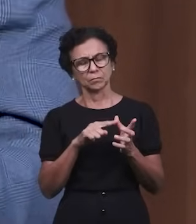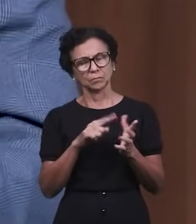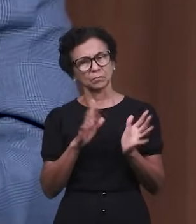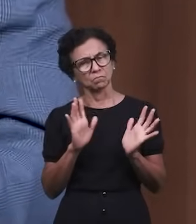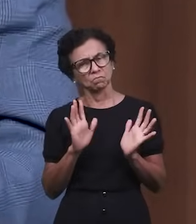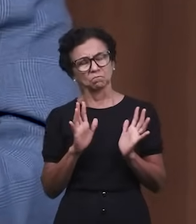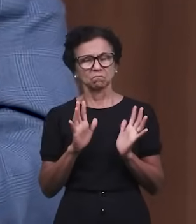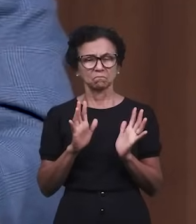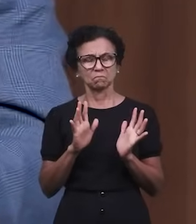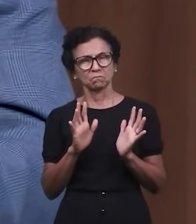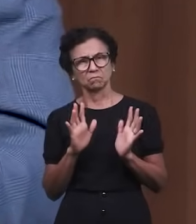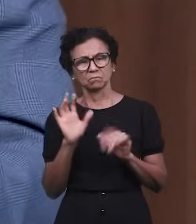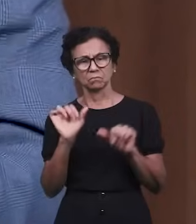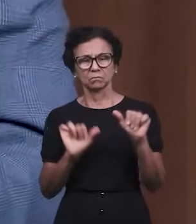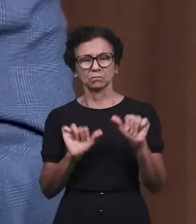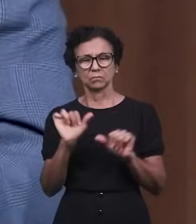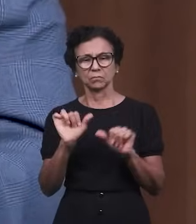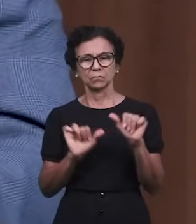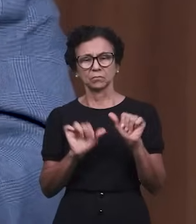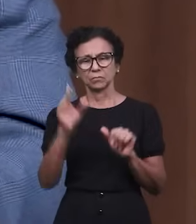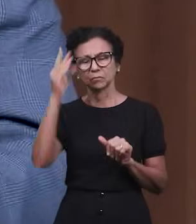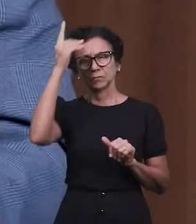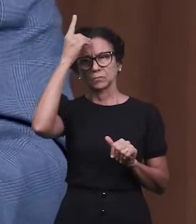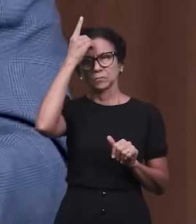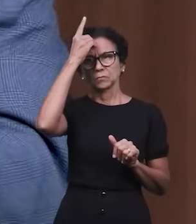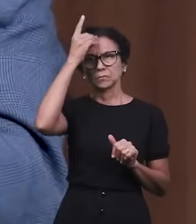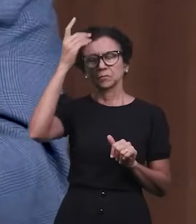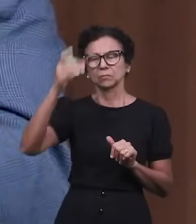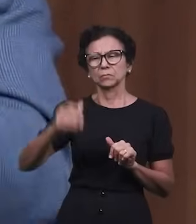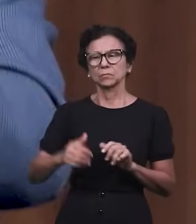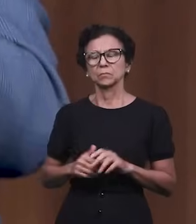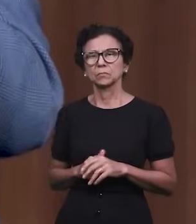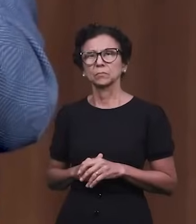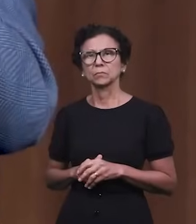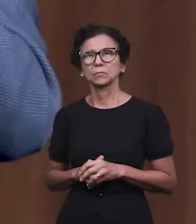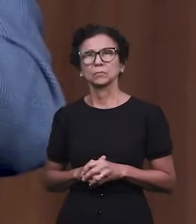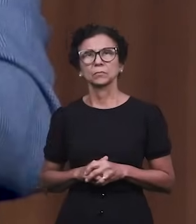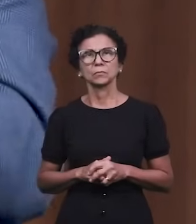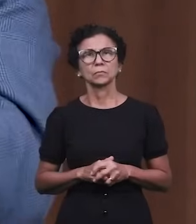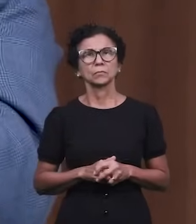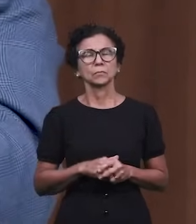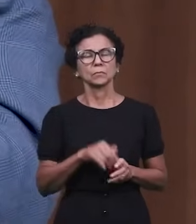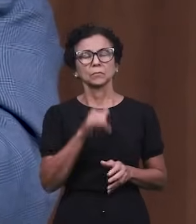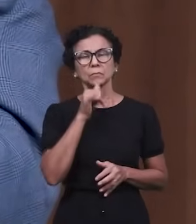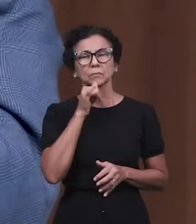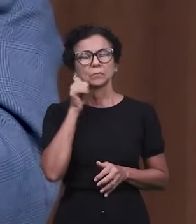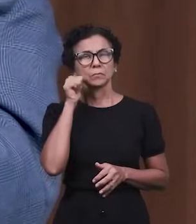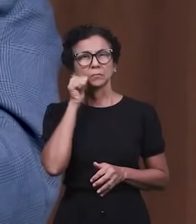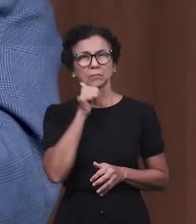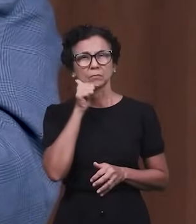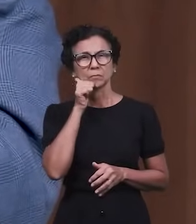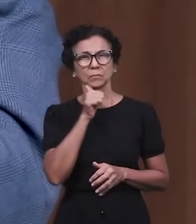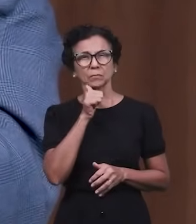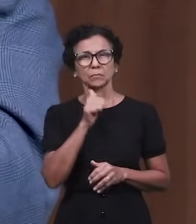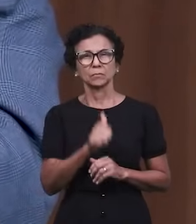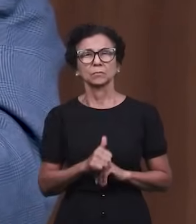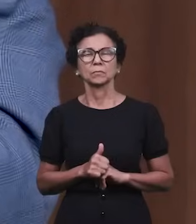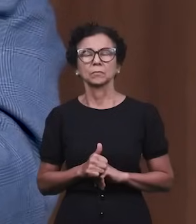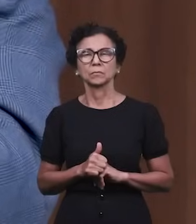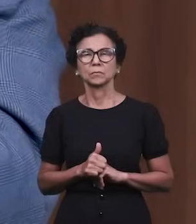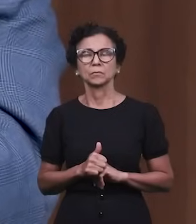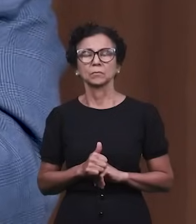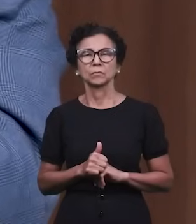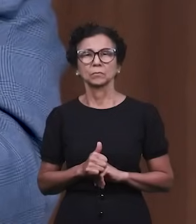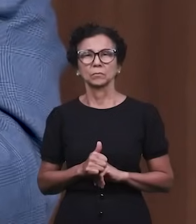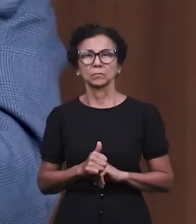entendeu? Isso aqui, entendeu? Não está bem. Você colocou, a irmã está na frente fazendo, entregando a